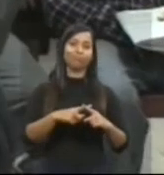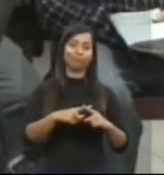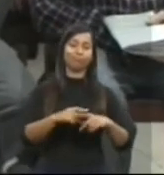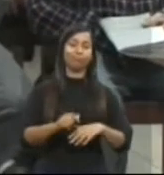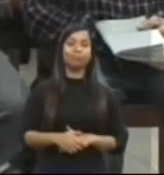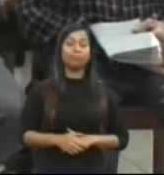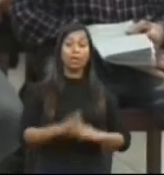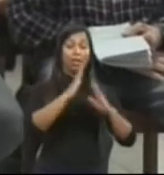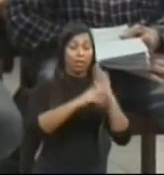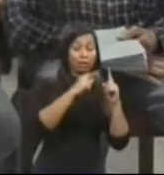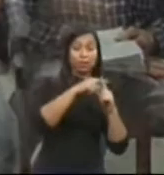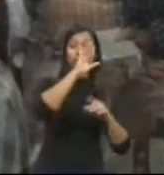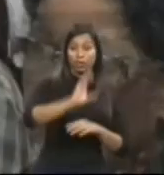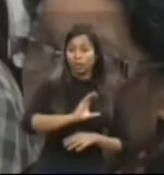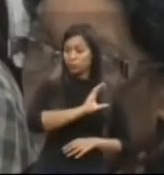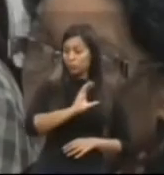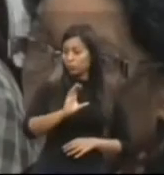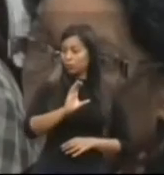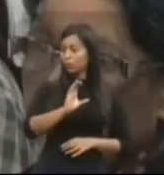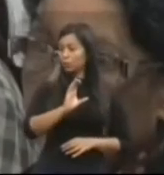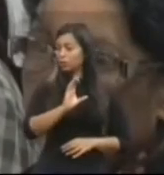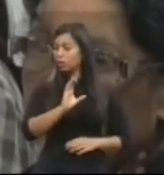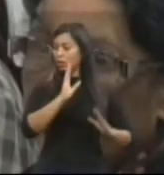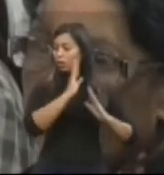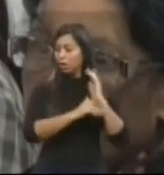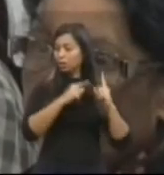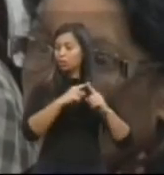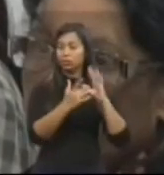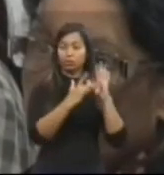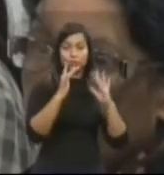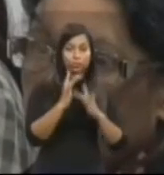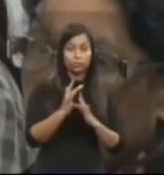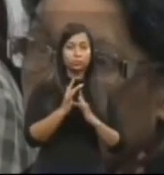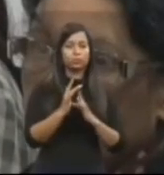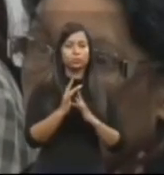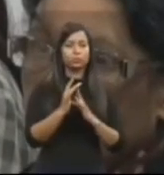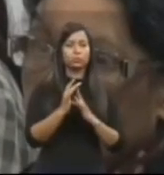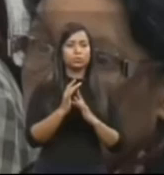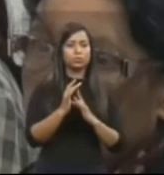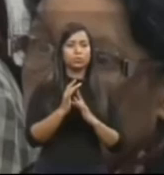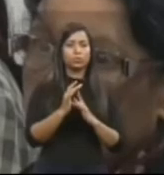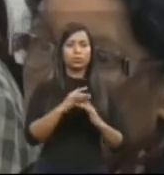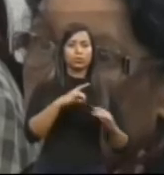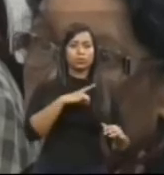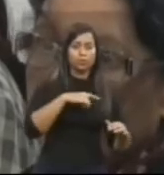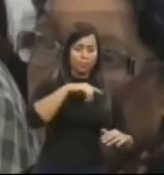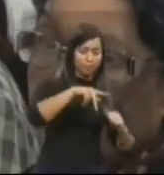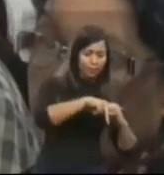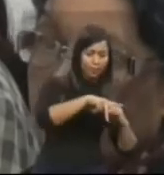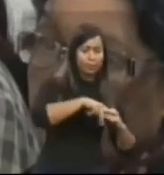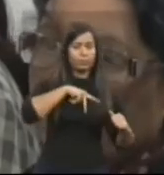igreja, a Igreja Católica, a Igreja de Jesus Cristo, que é a festa de São Pedro e São